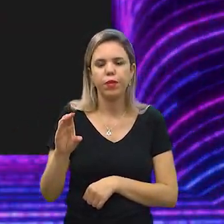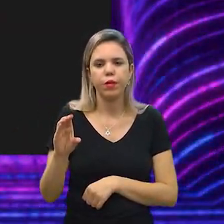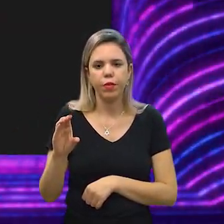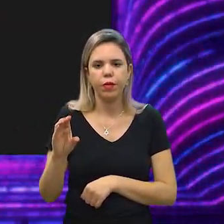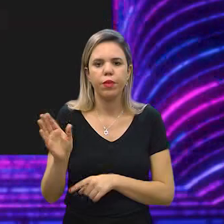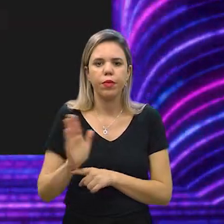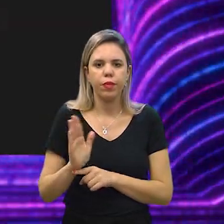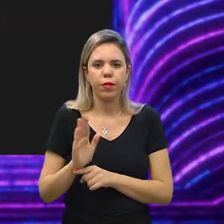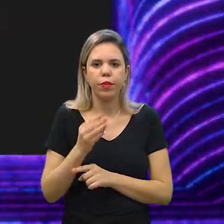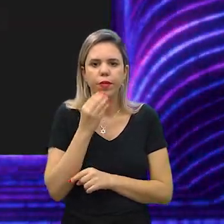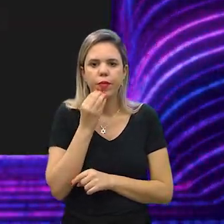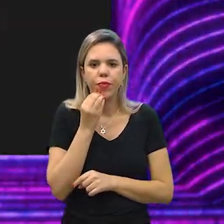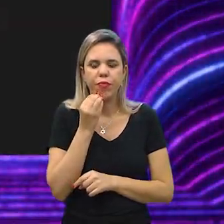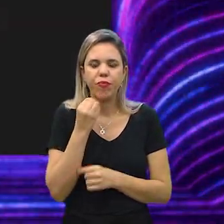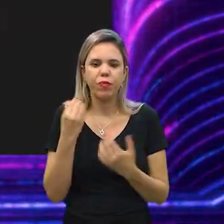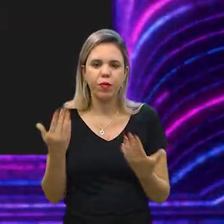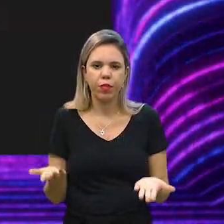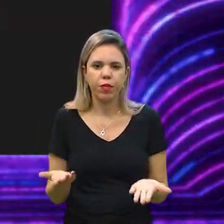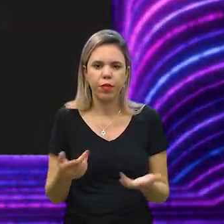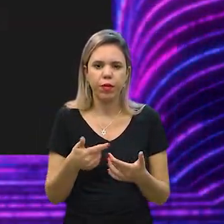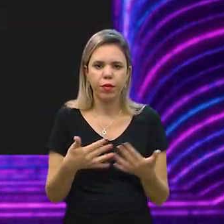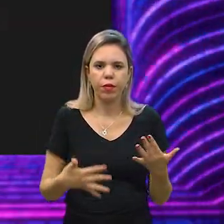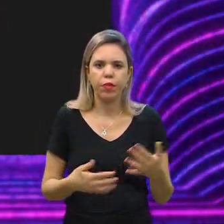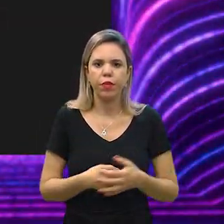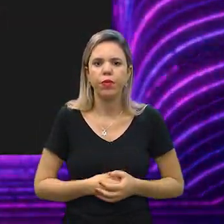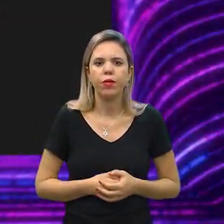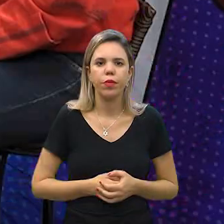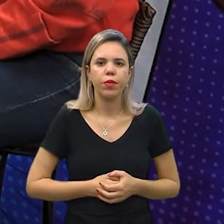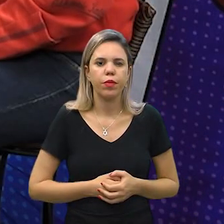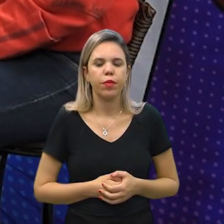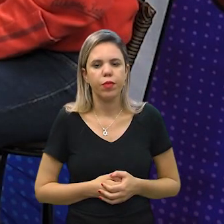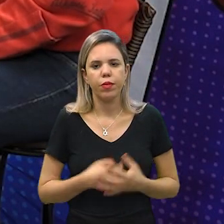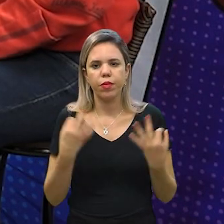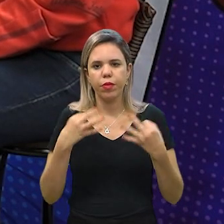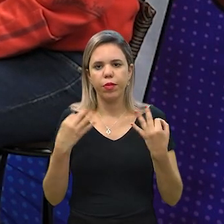alguns vídeos. E, então, são essas.